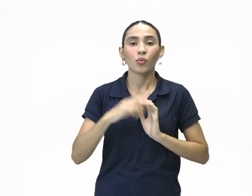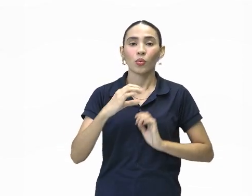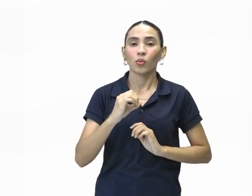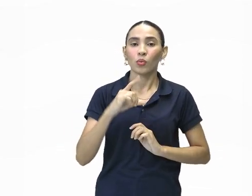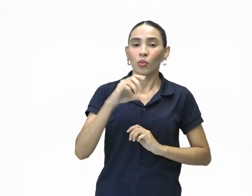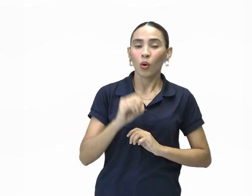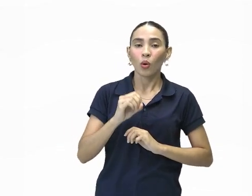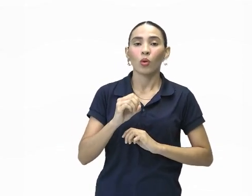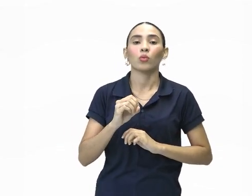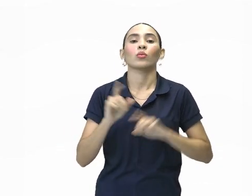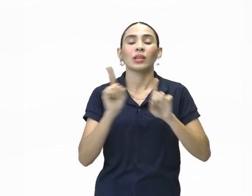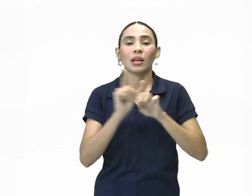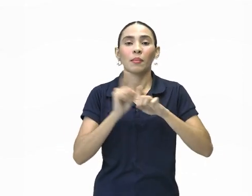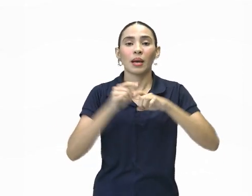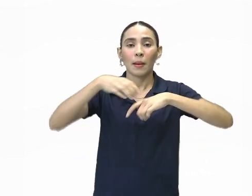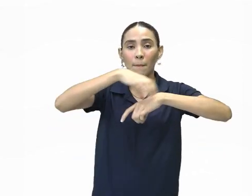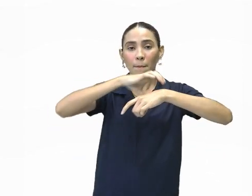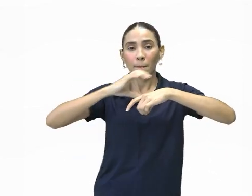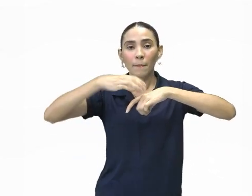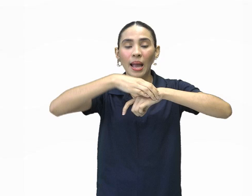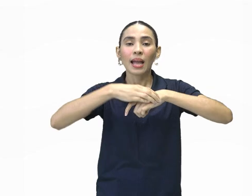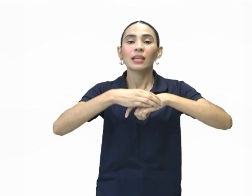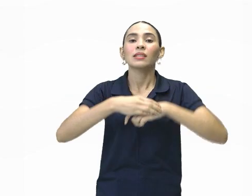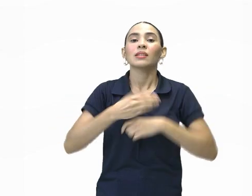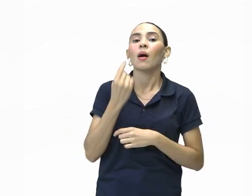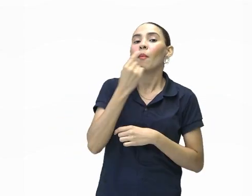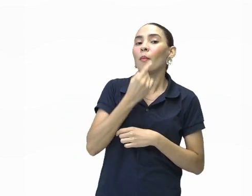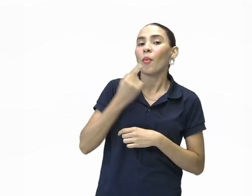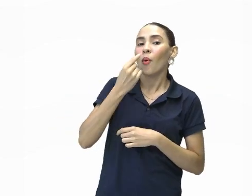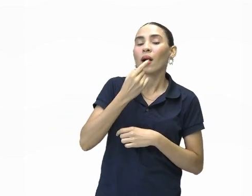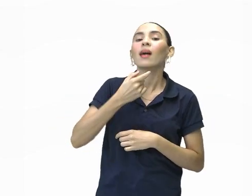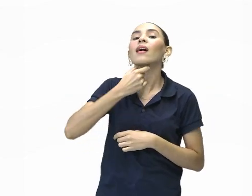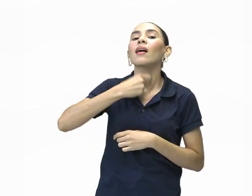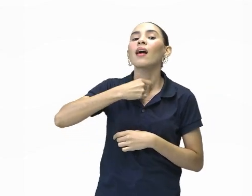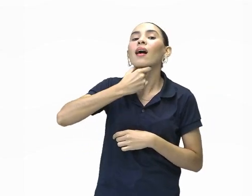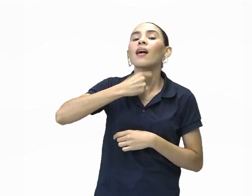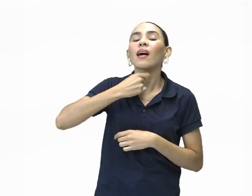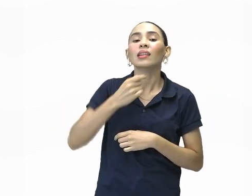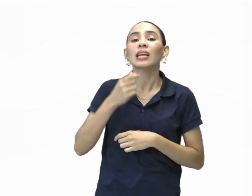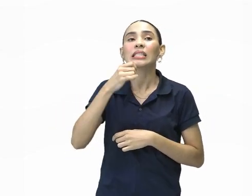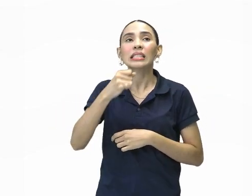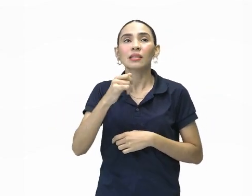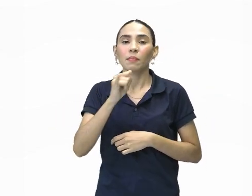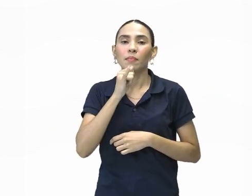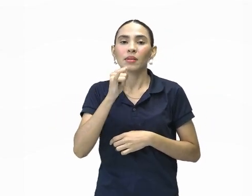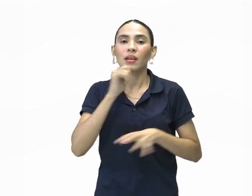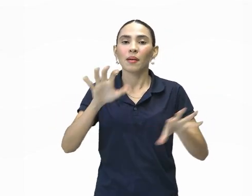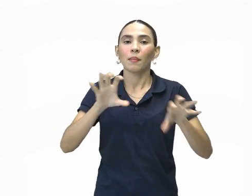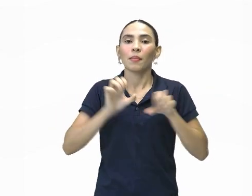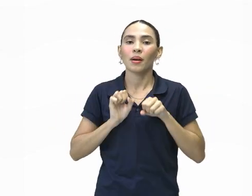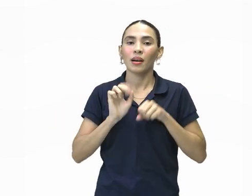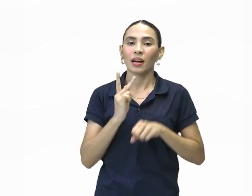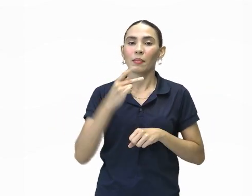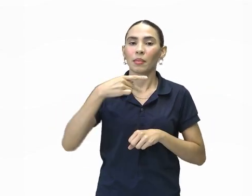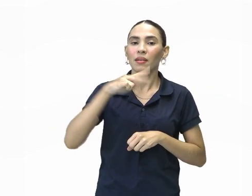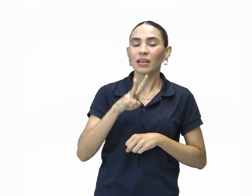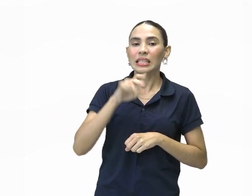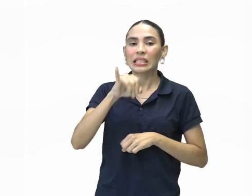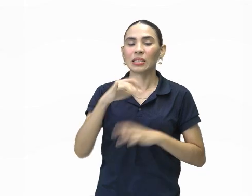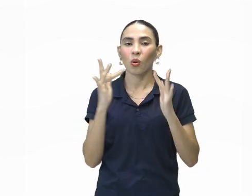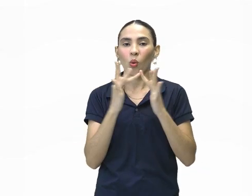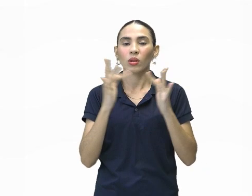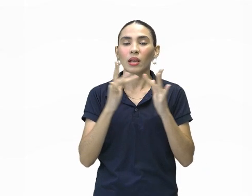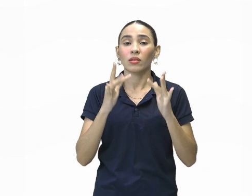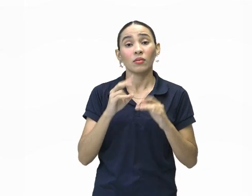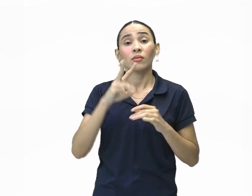ânus, pênis, boca e garganta. O que vai acontecer se a pessoa for aí portadora desse vírus, tiver contato com